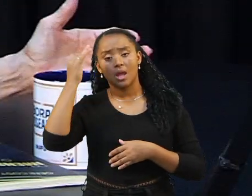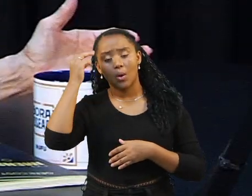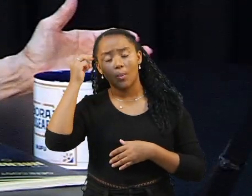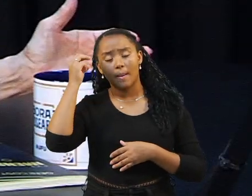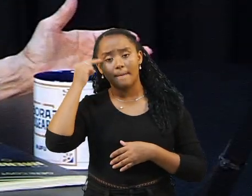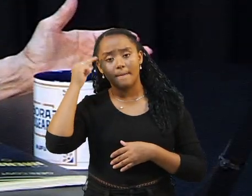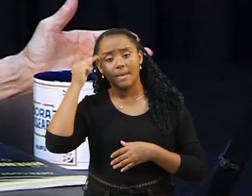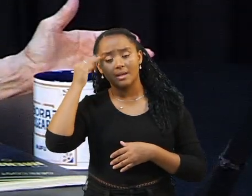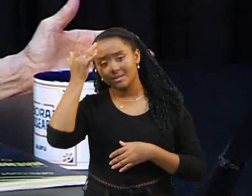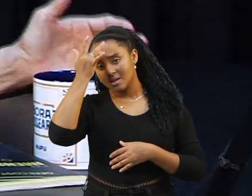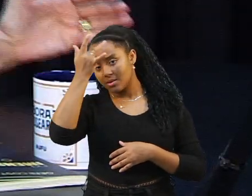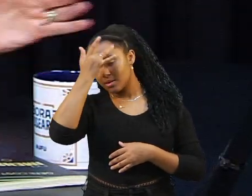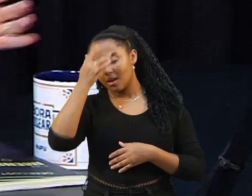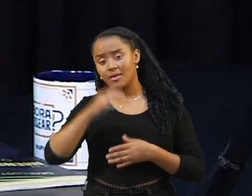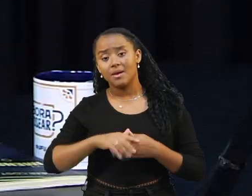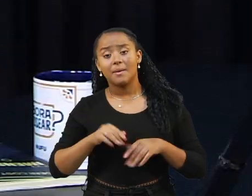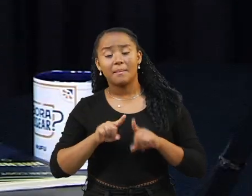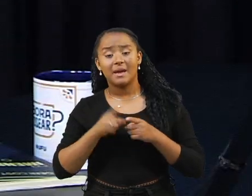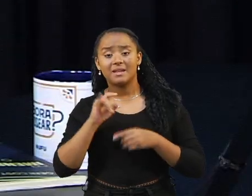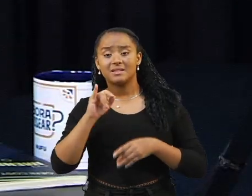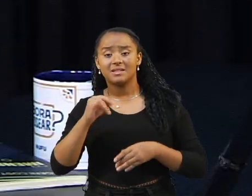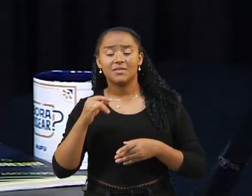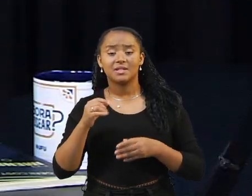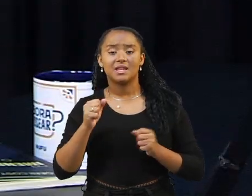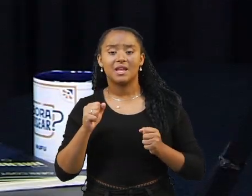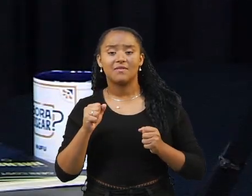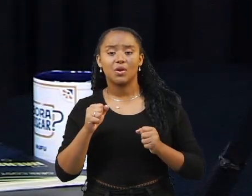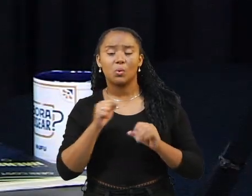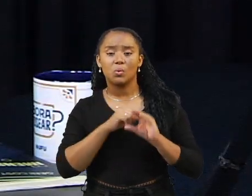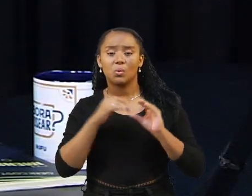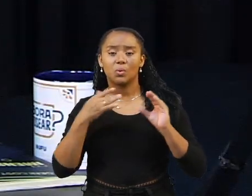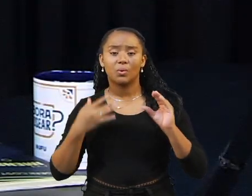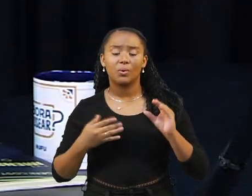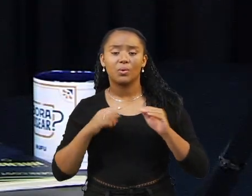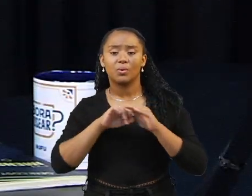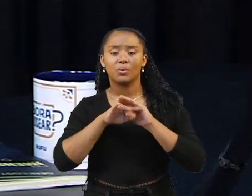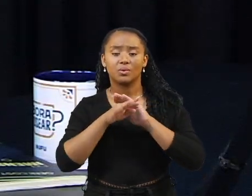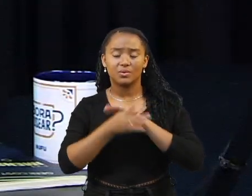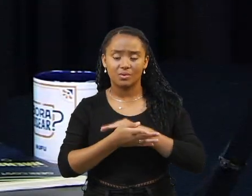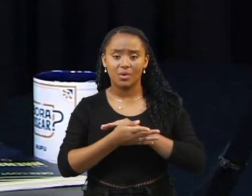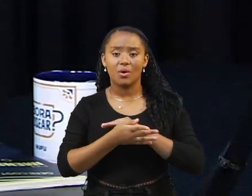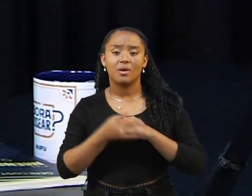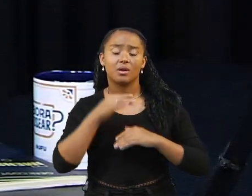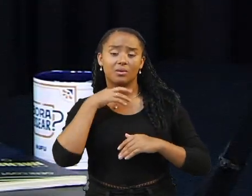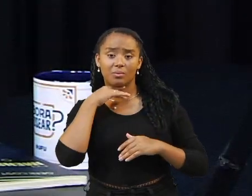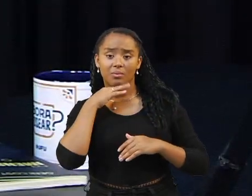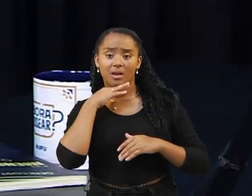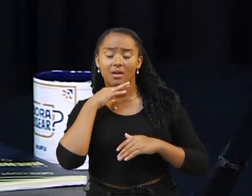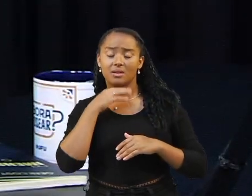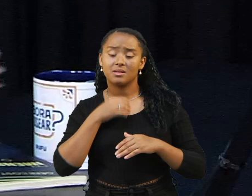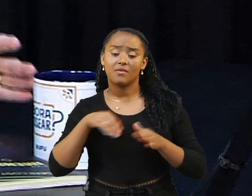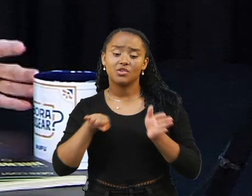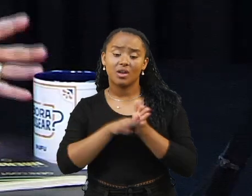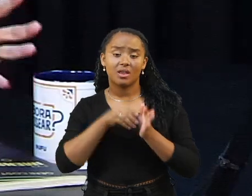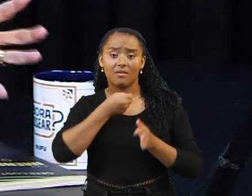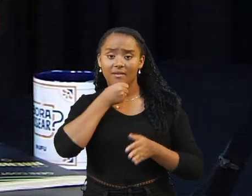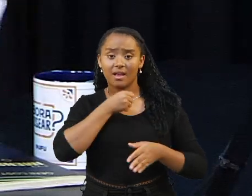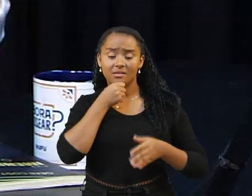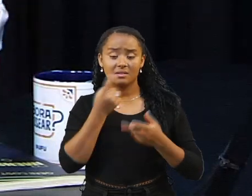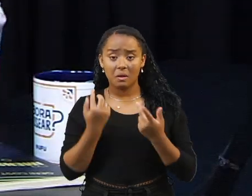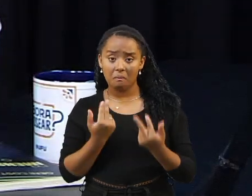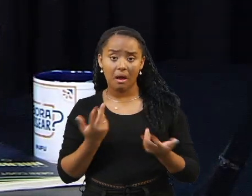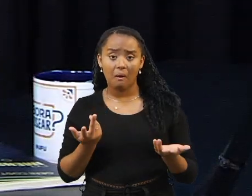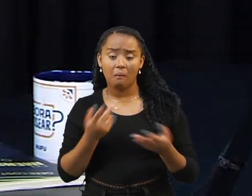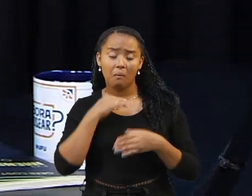você não teve bons hábitos, você vai ter as consequências do não uso dos bons hábitos. Então, a